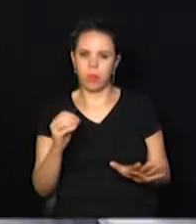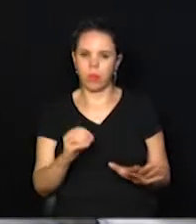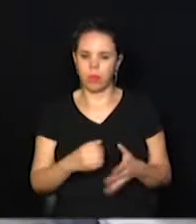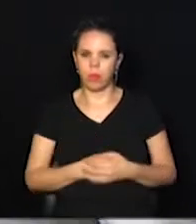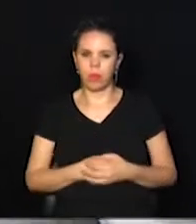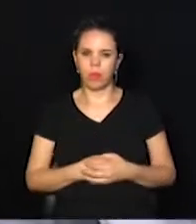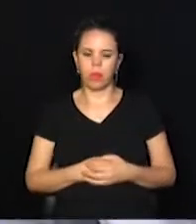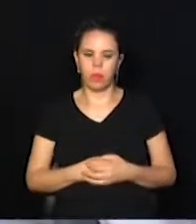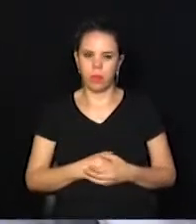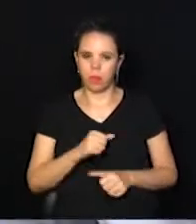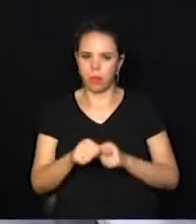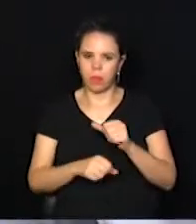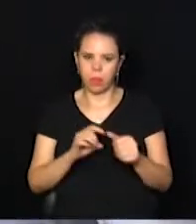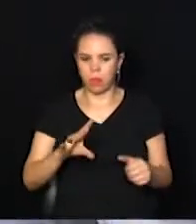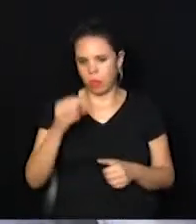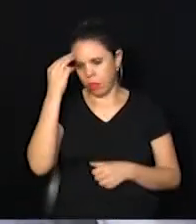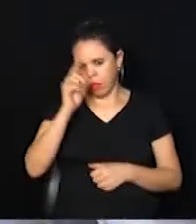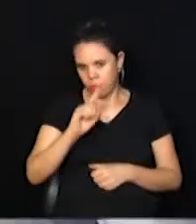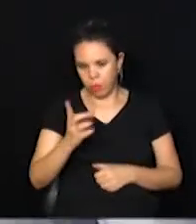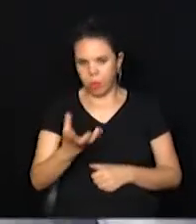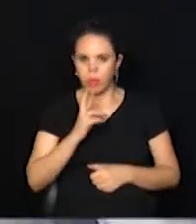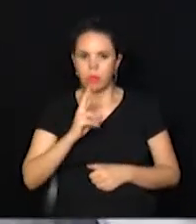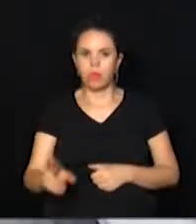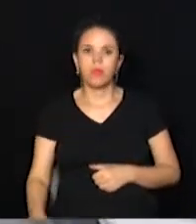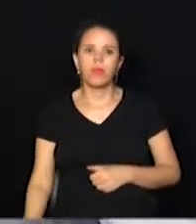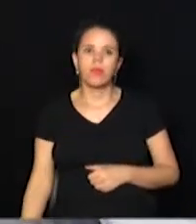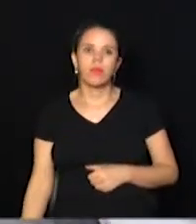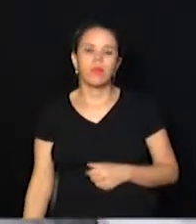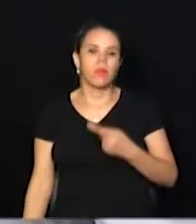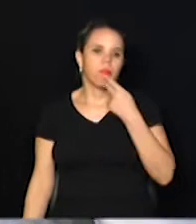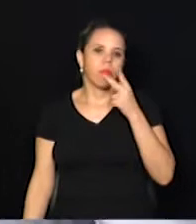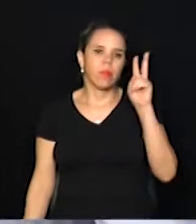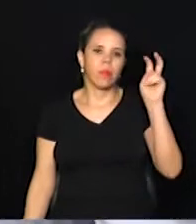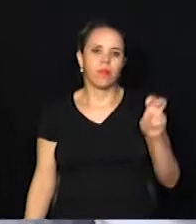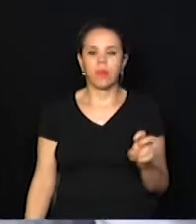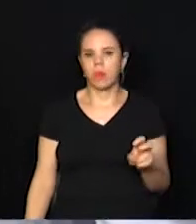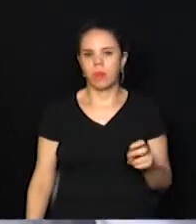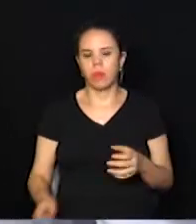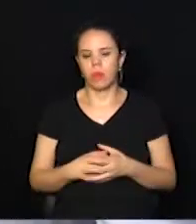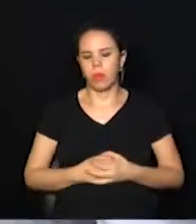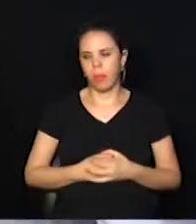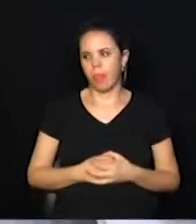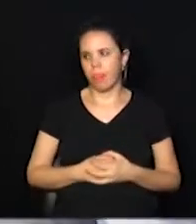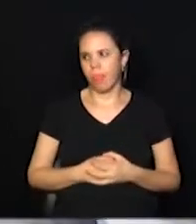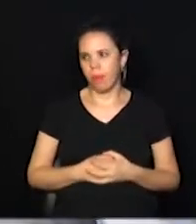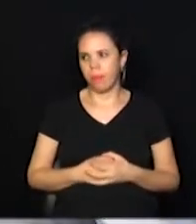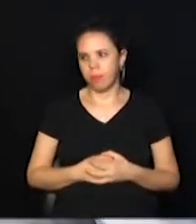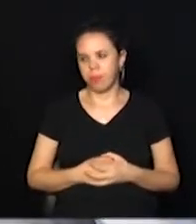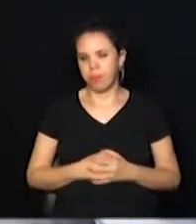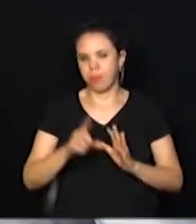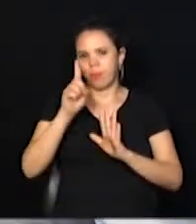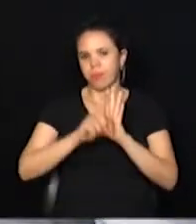simplesmente acabe virando apenas uma memória. A gente quer respostas, né? E para falar um pouquinho, né, sobre a questão dos